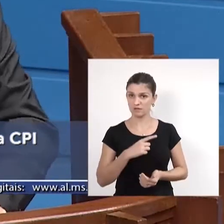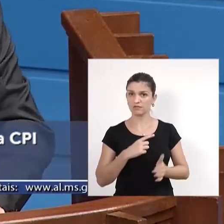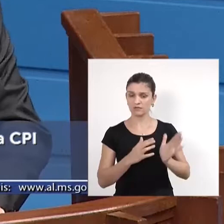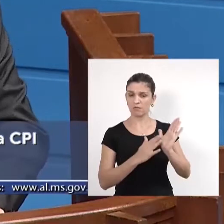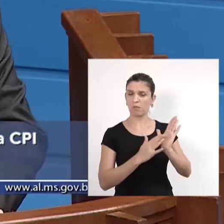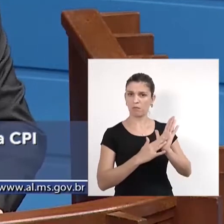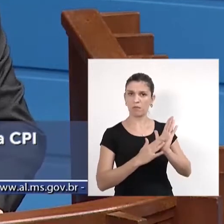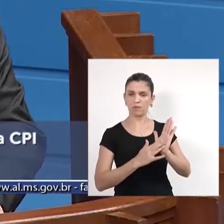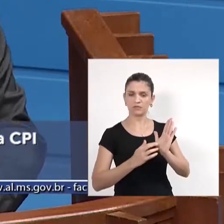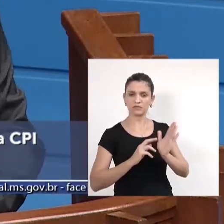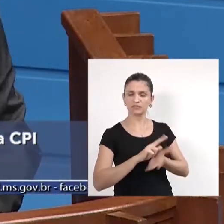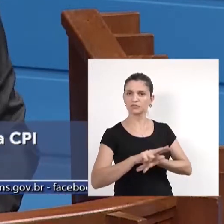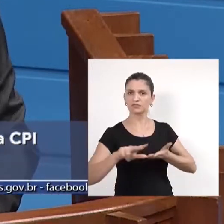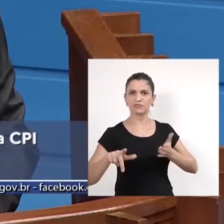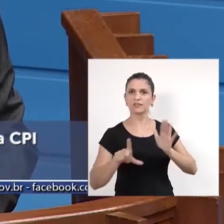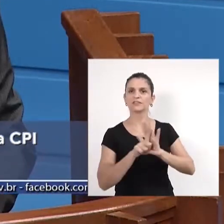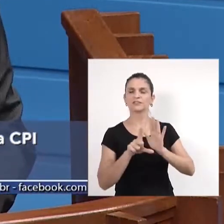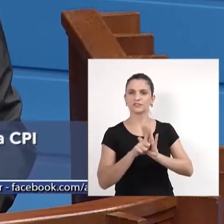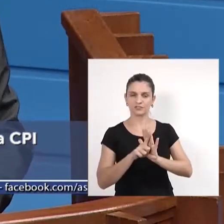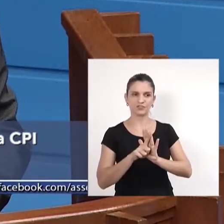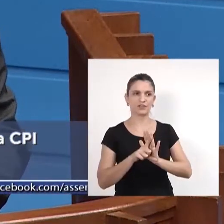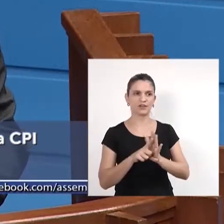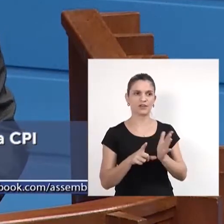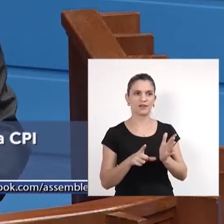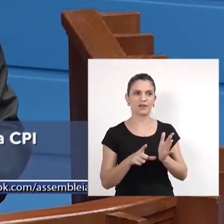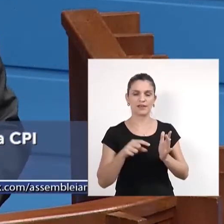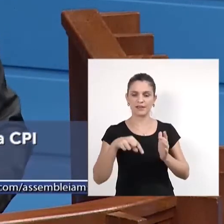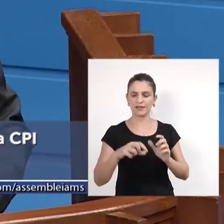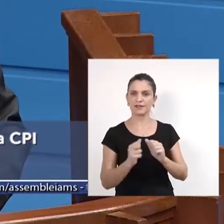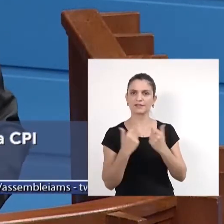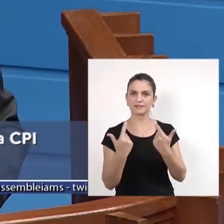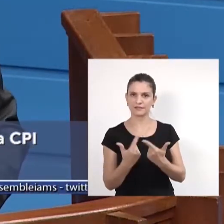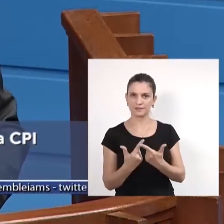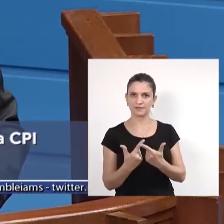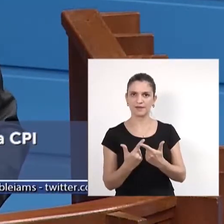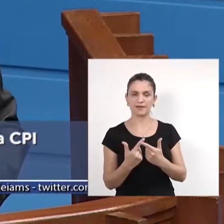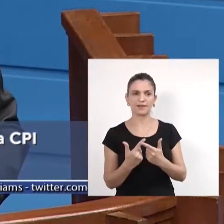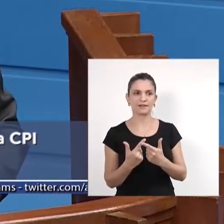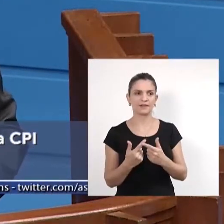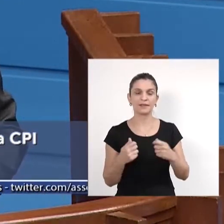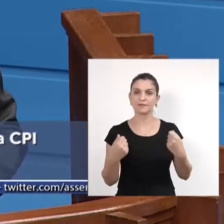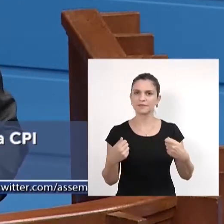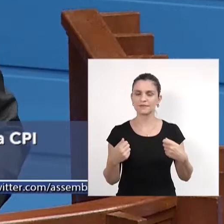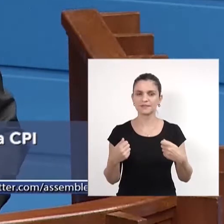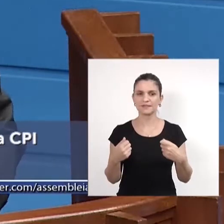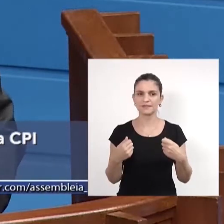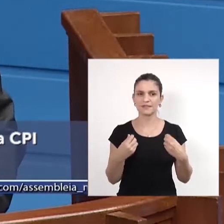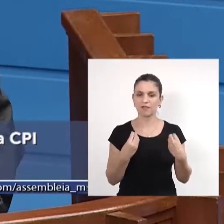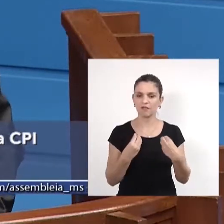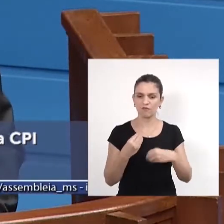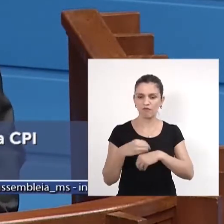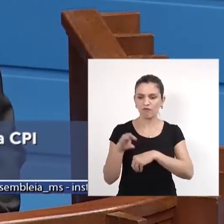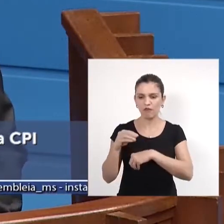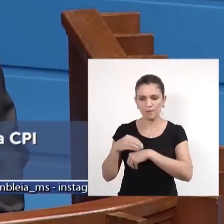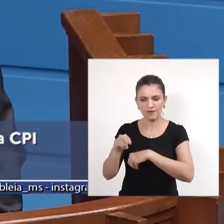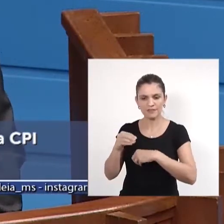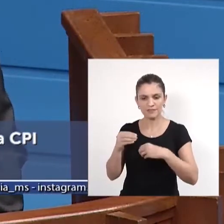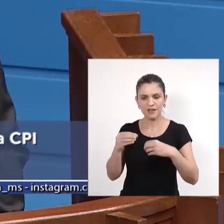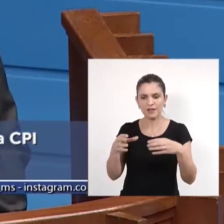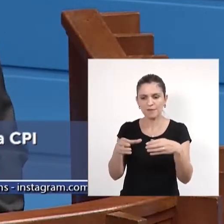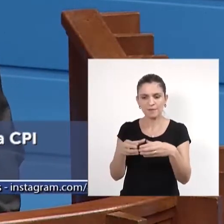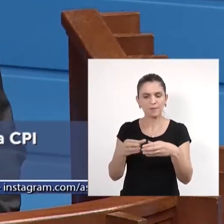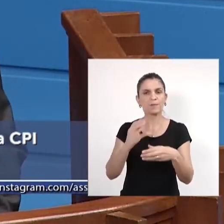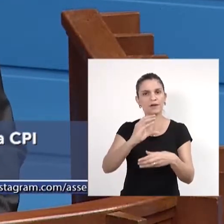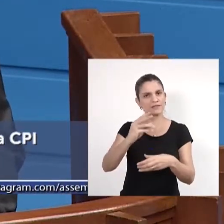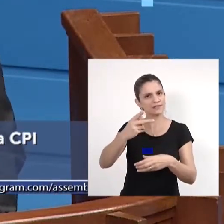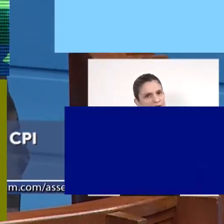queremos trazer elementos para esta CPI, para que nós possamos dar uma satisfação que nós queremos tanto